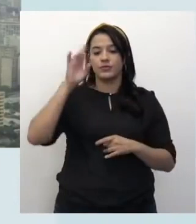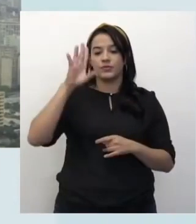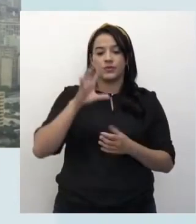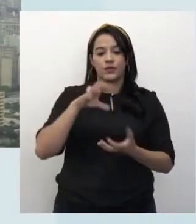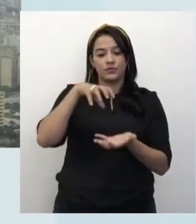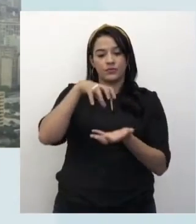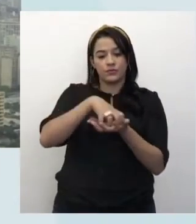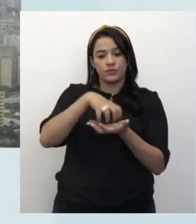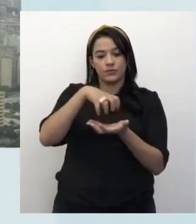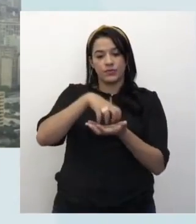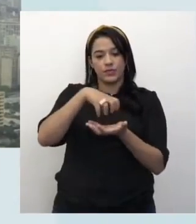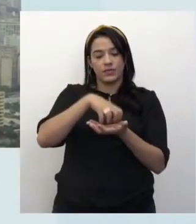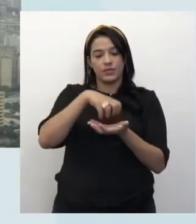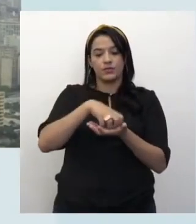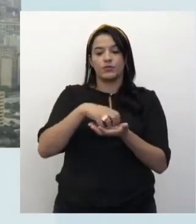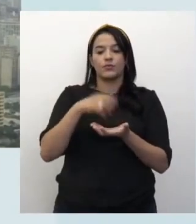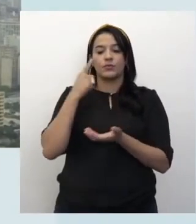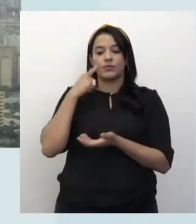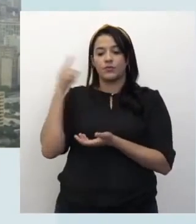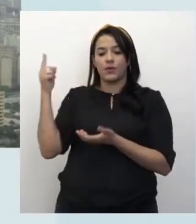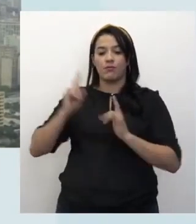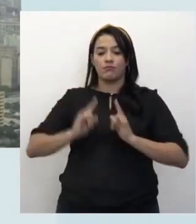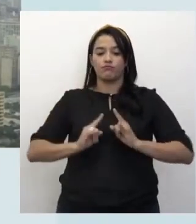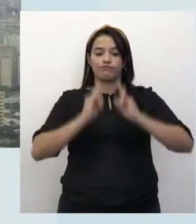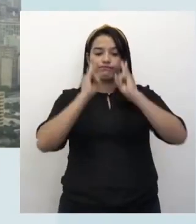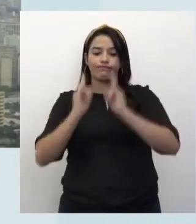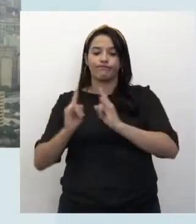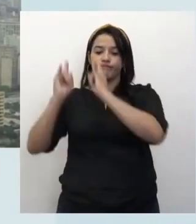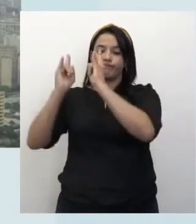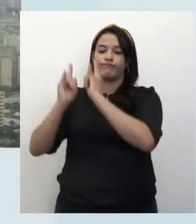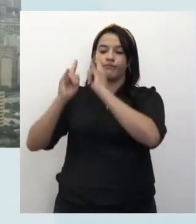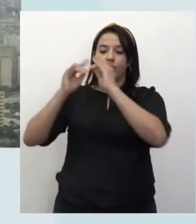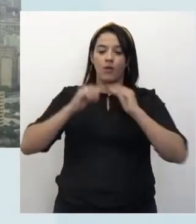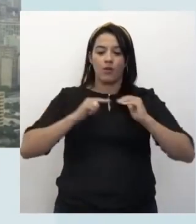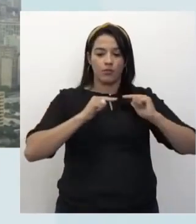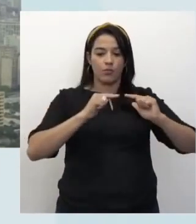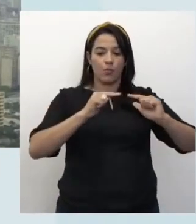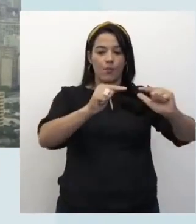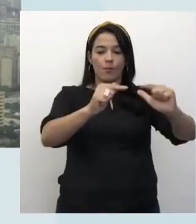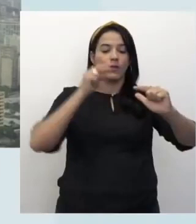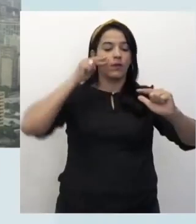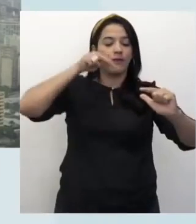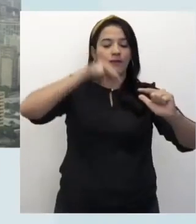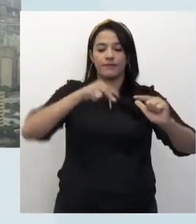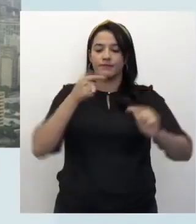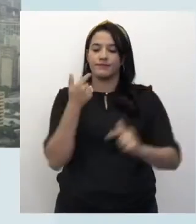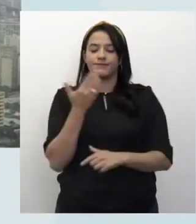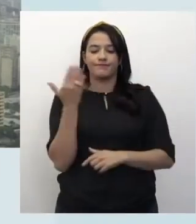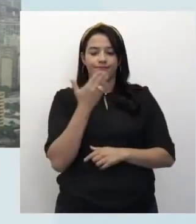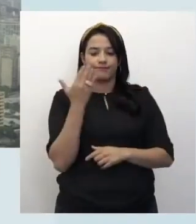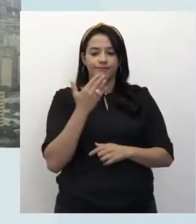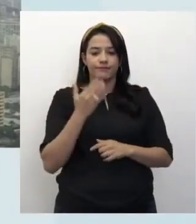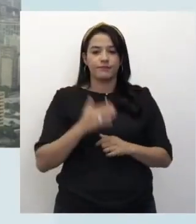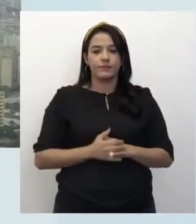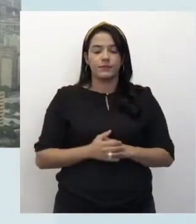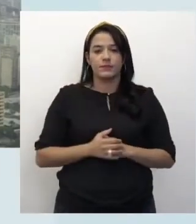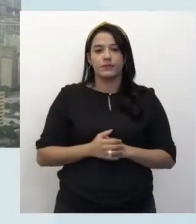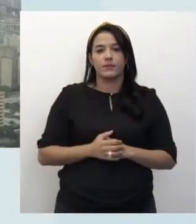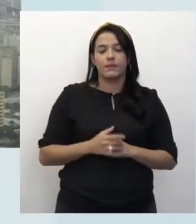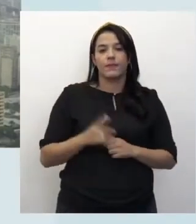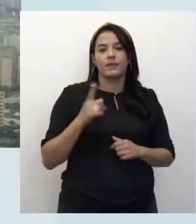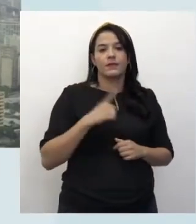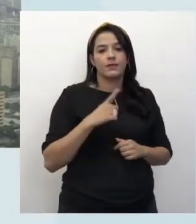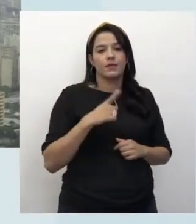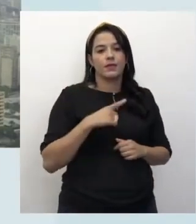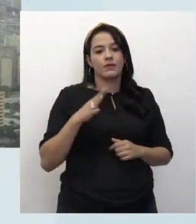da foto, né, porque grandes espigões foram construídos dessa região, que é, né, o centro da cidade, né, conhecido aí até